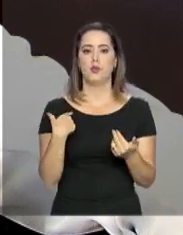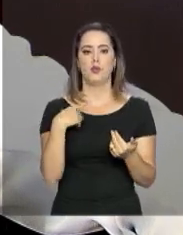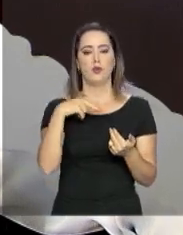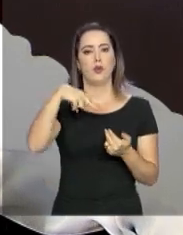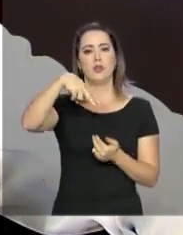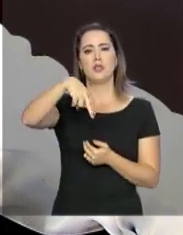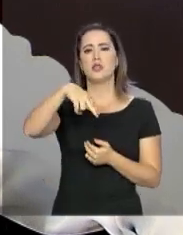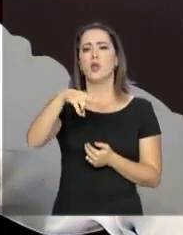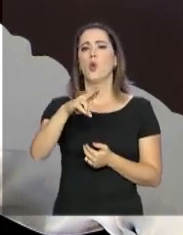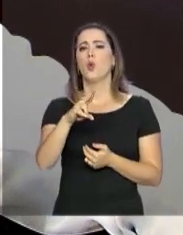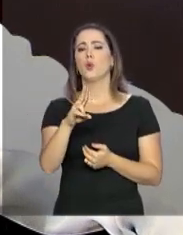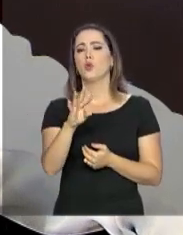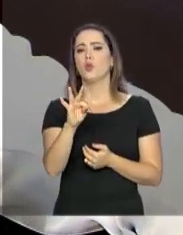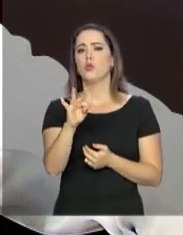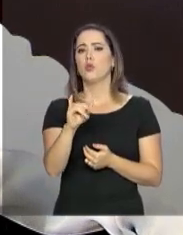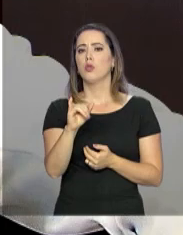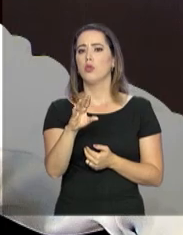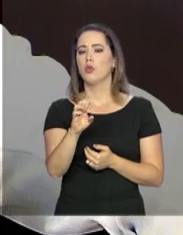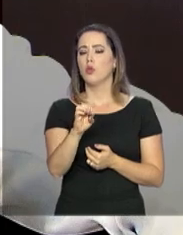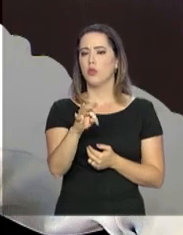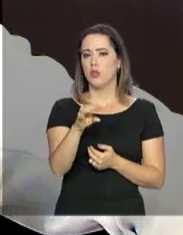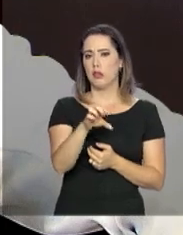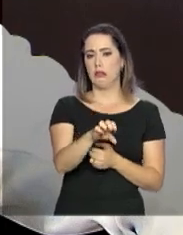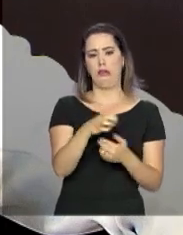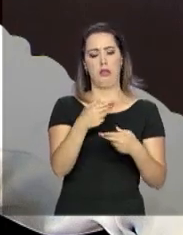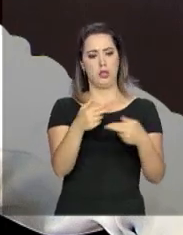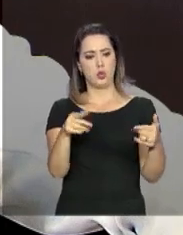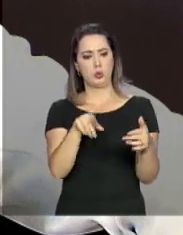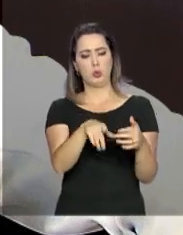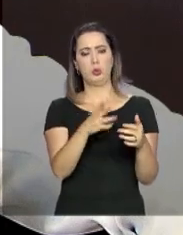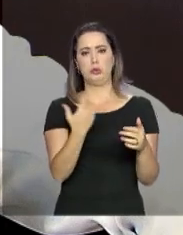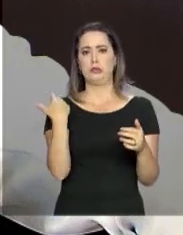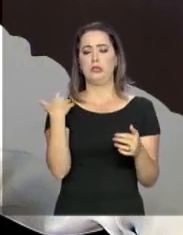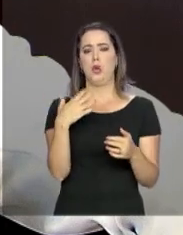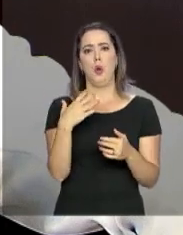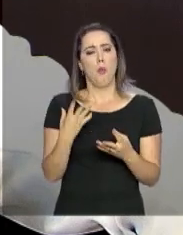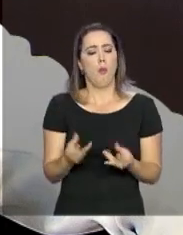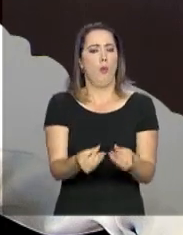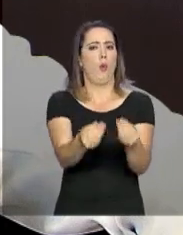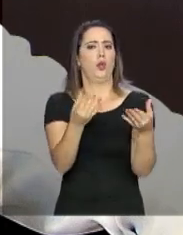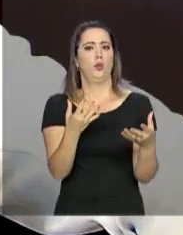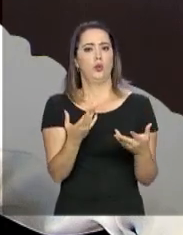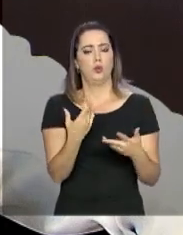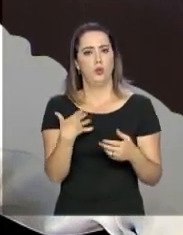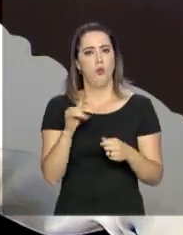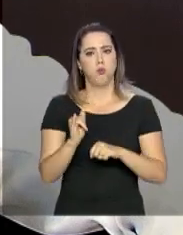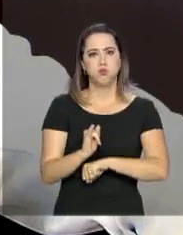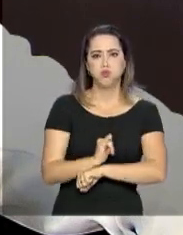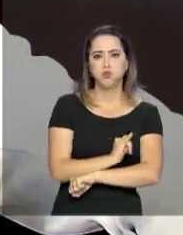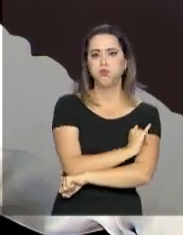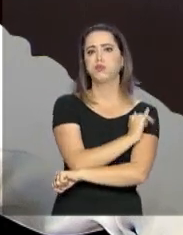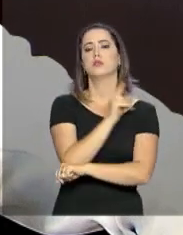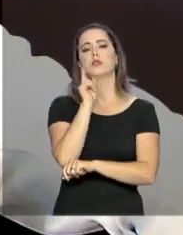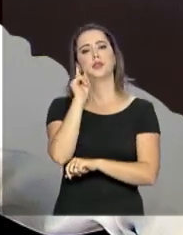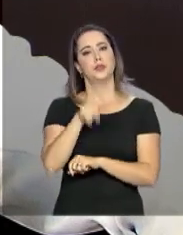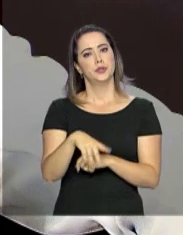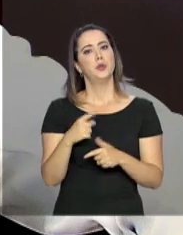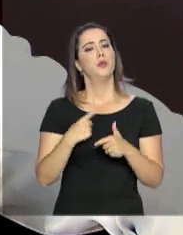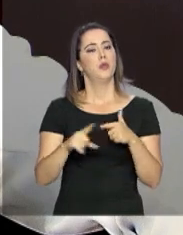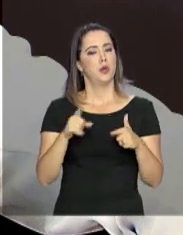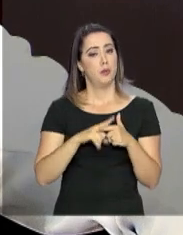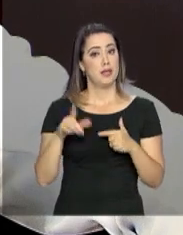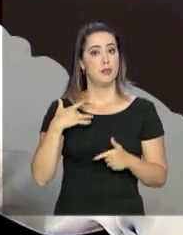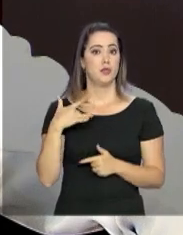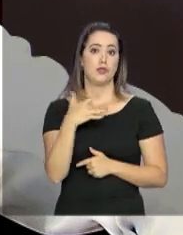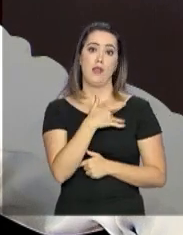é em com a composição exagerada nos alimentos o que torna a obesidade esse problema de